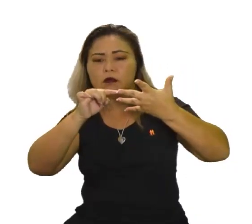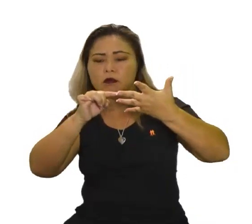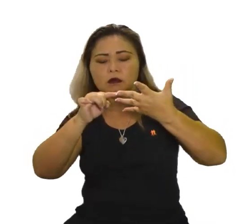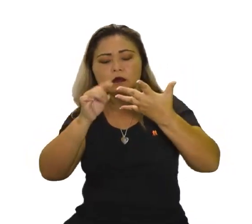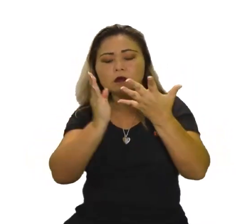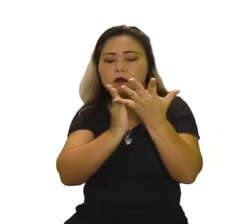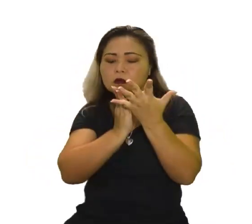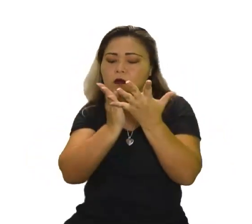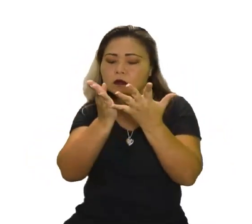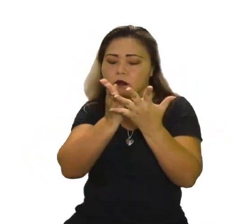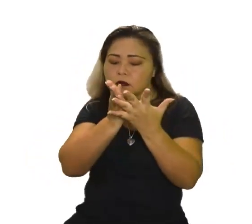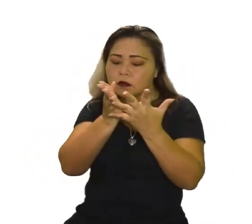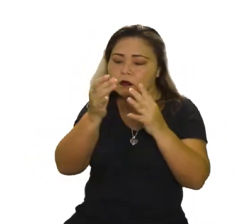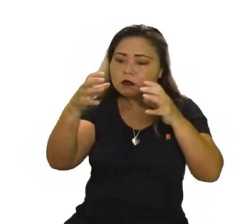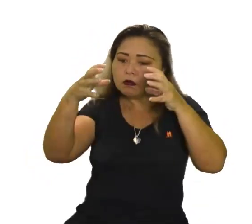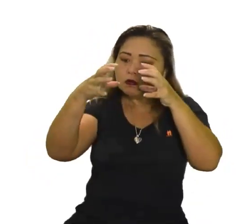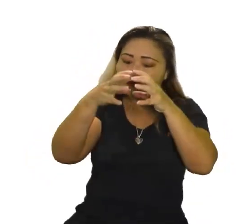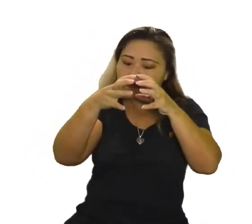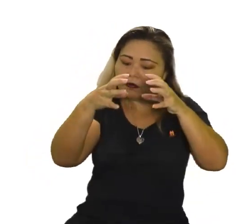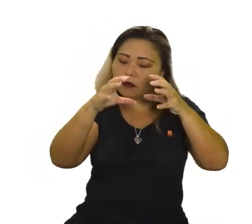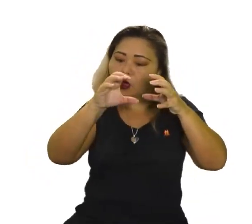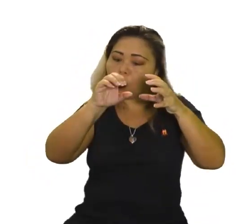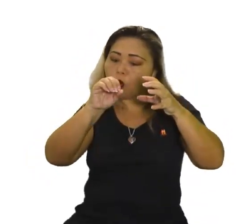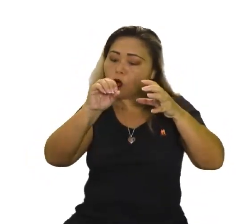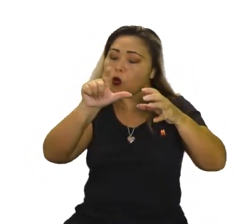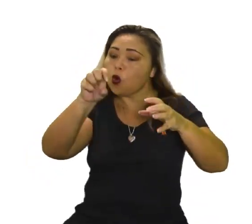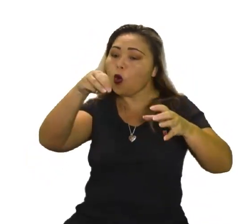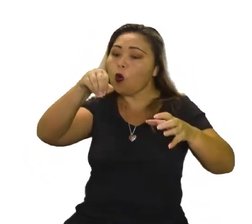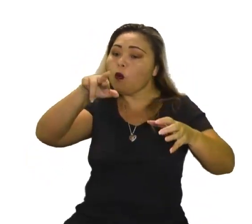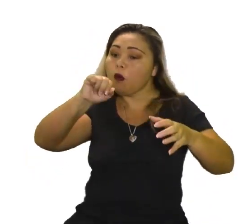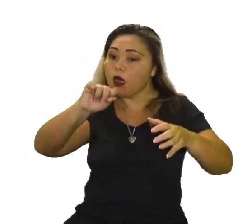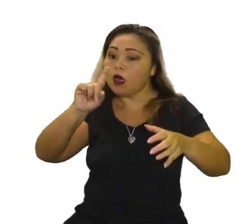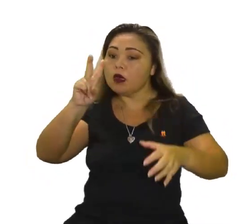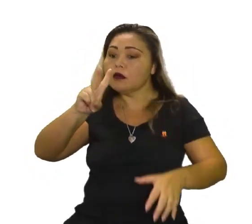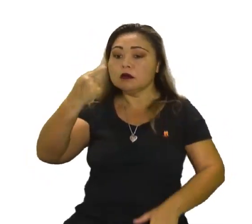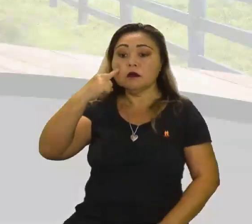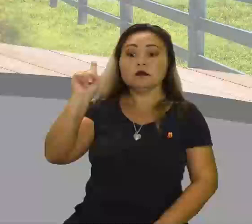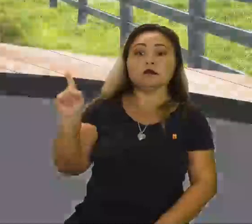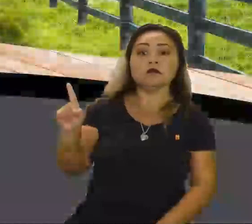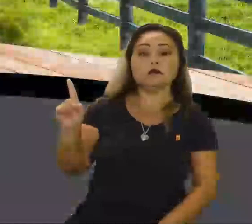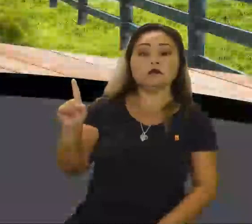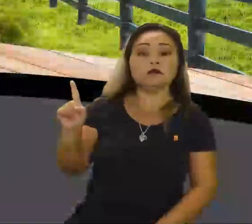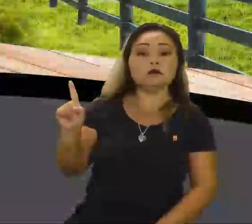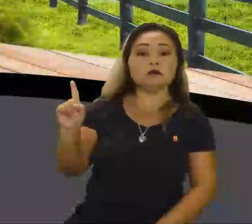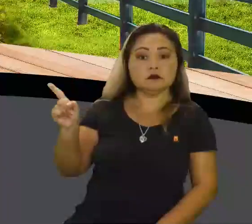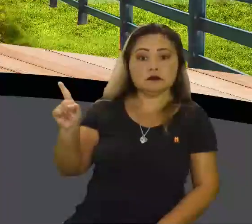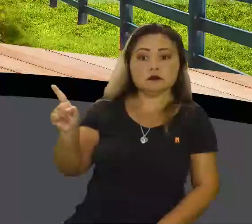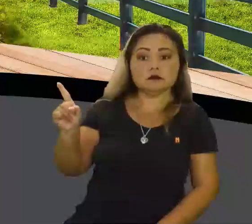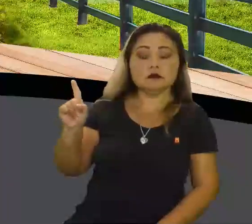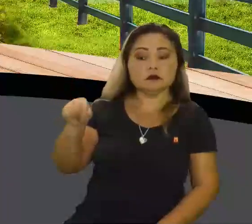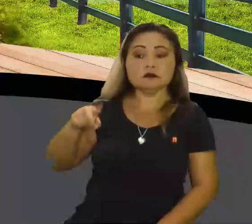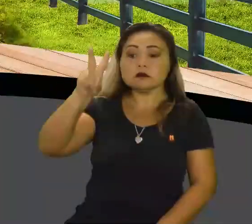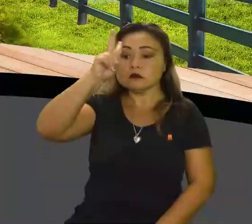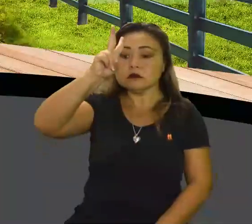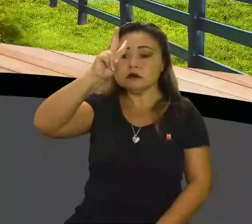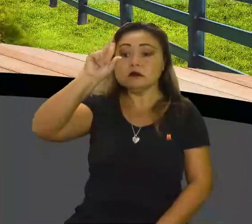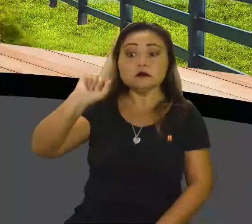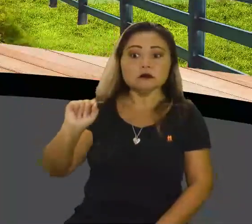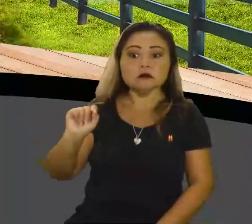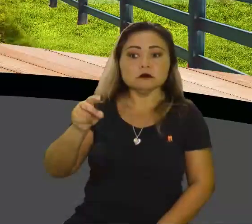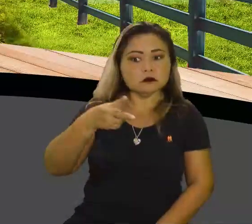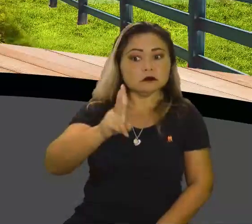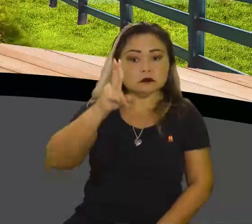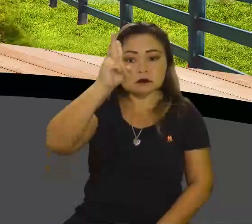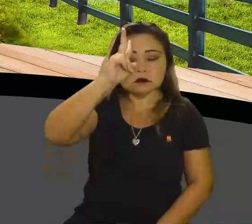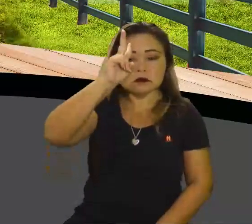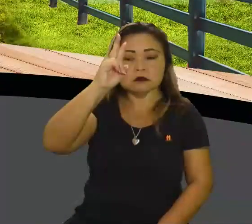participante da colmeia. Aqui pro tio, sempre lembrando. Aqui pode isso, sempre lembrando, galerinha.